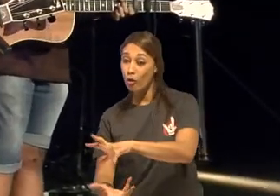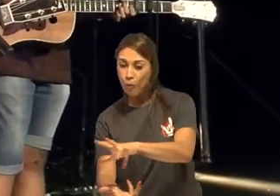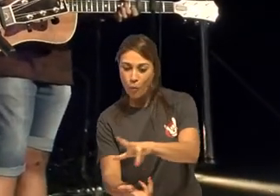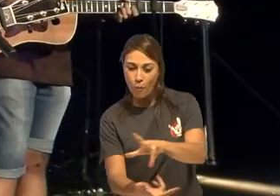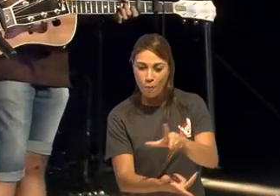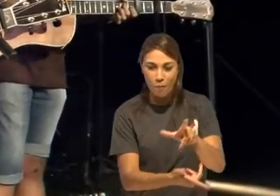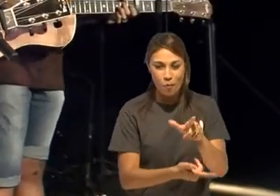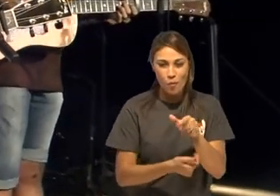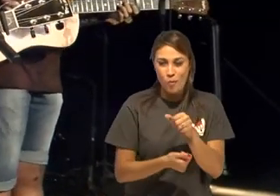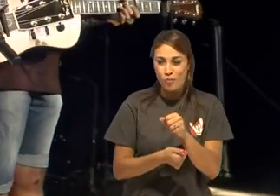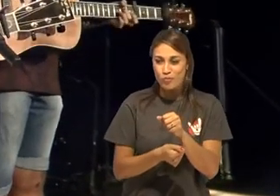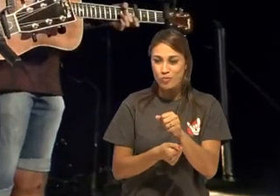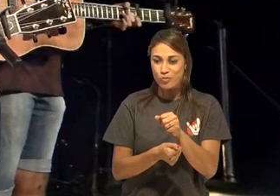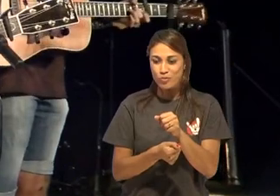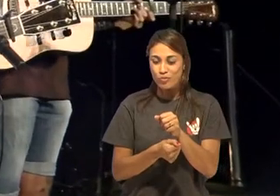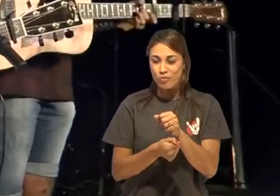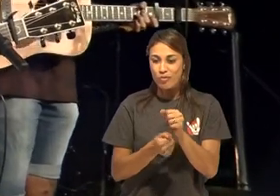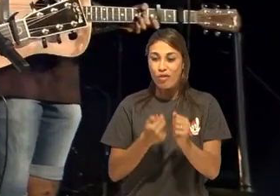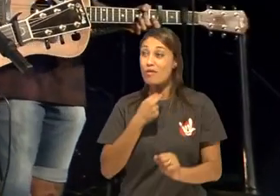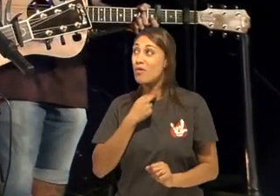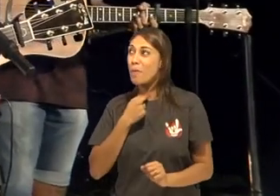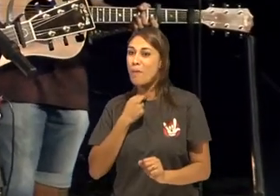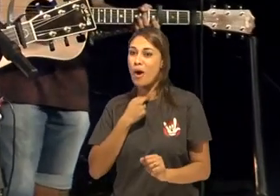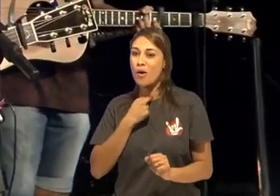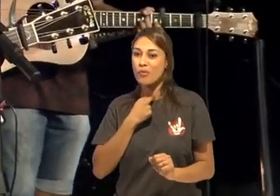te louvamos, Senhor, porque em dias de falta,